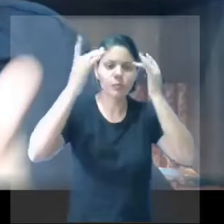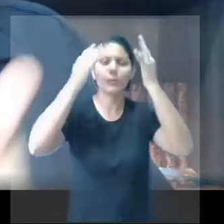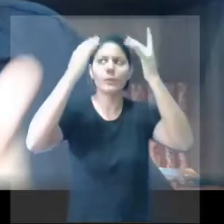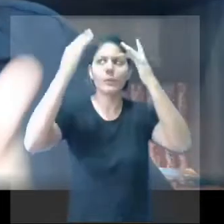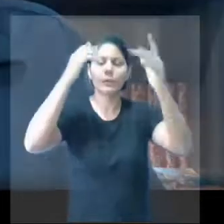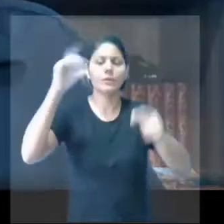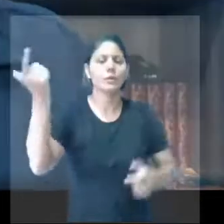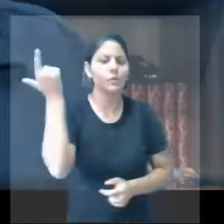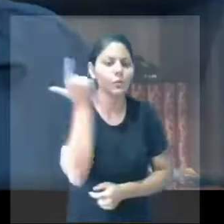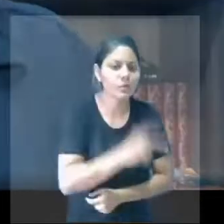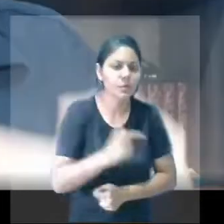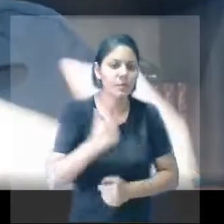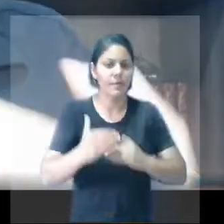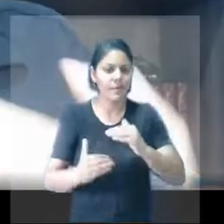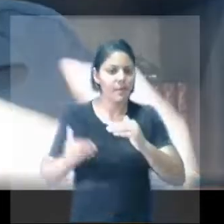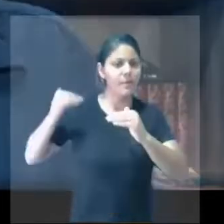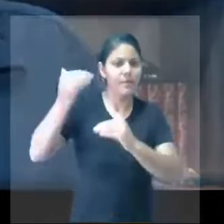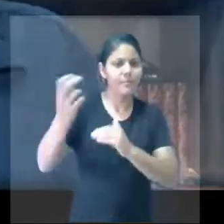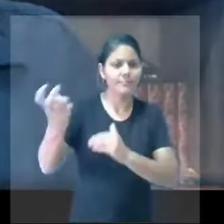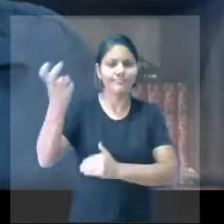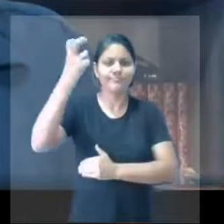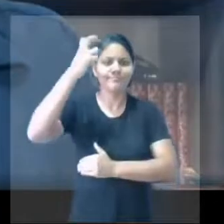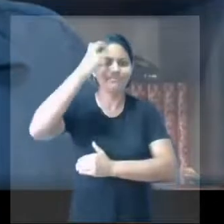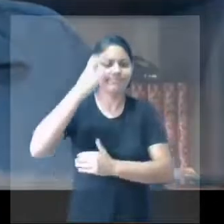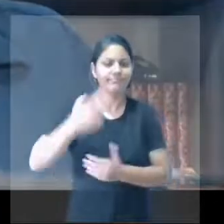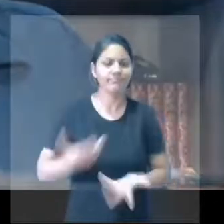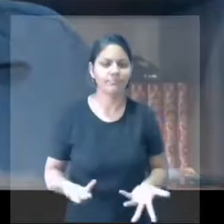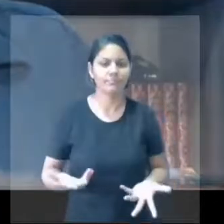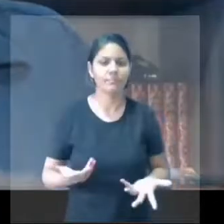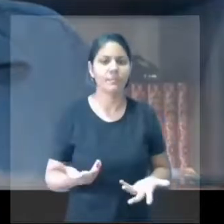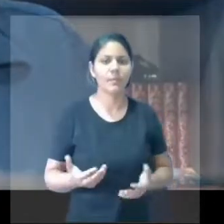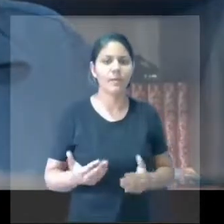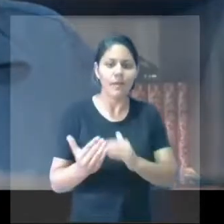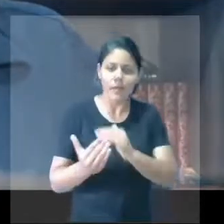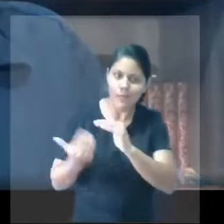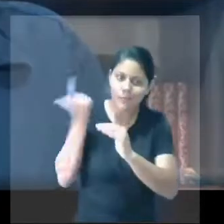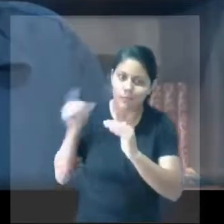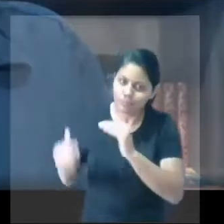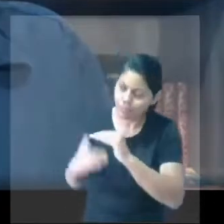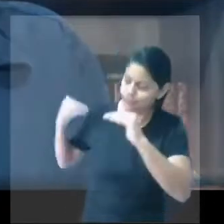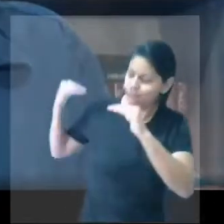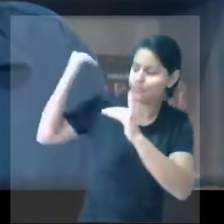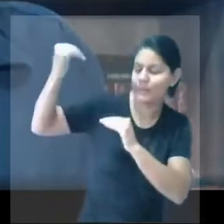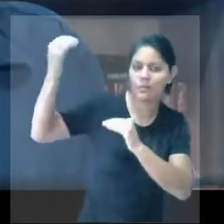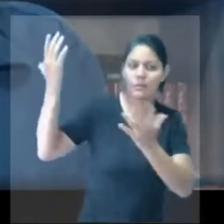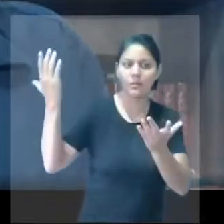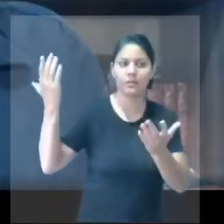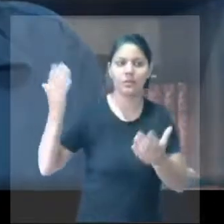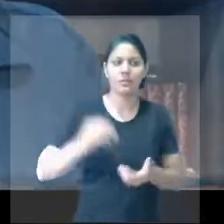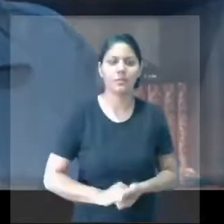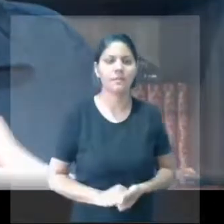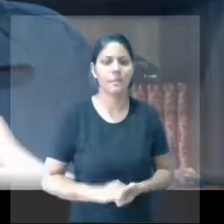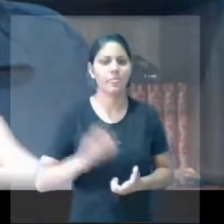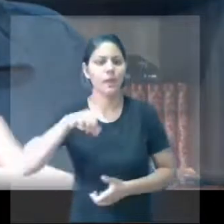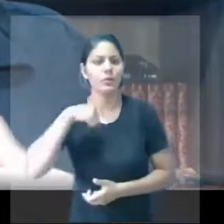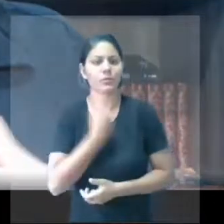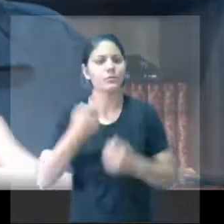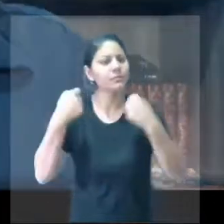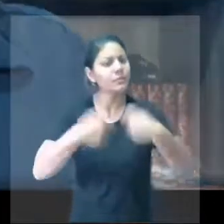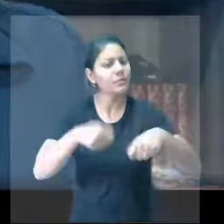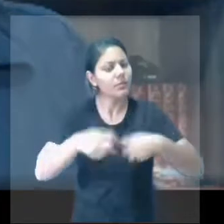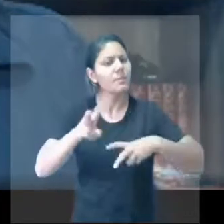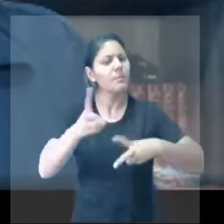se tornar uma pessoa melhor, uma pessoa mais inteligente e evoluir com isso, né? Então, temos que verificar que